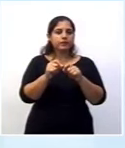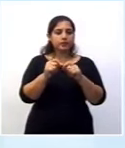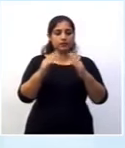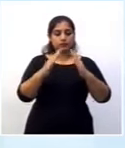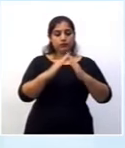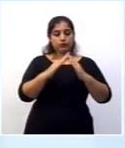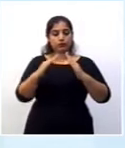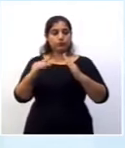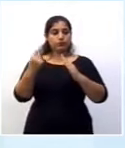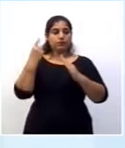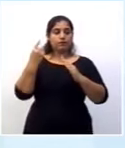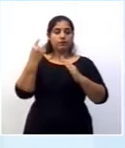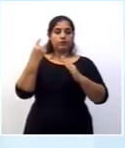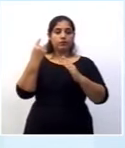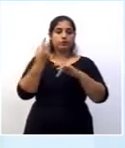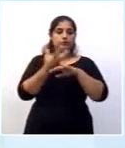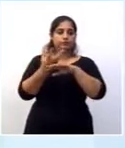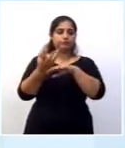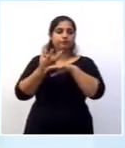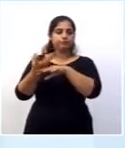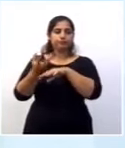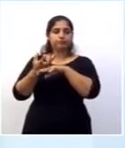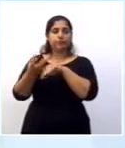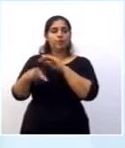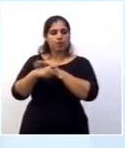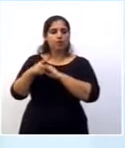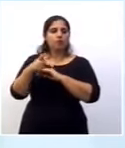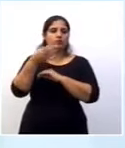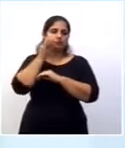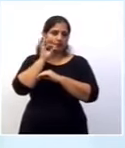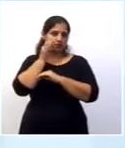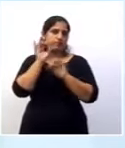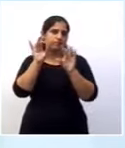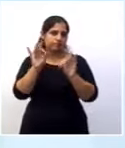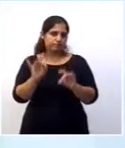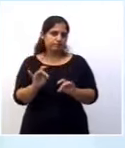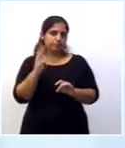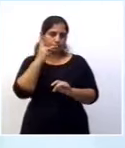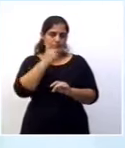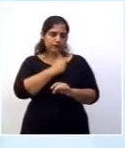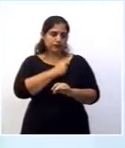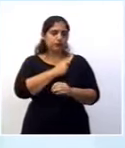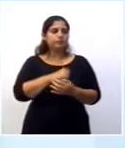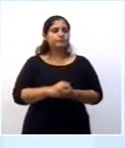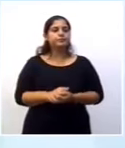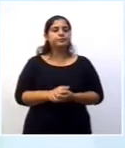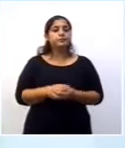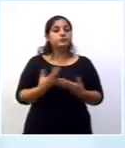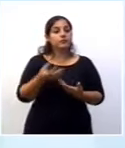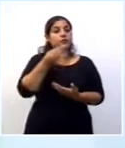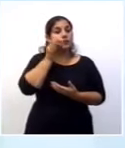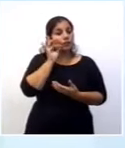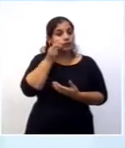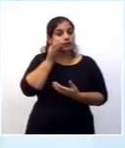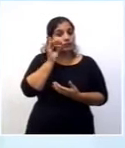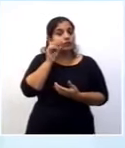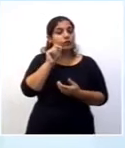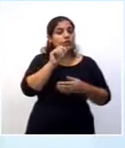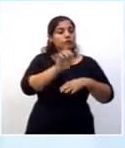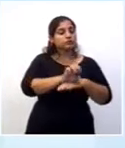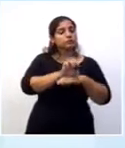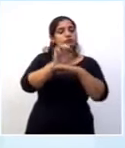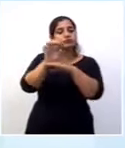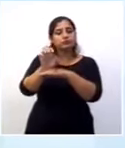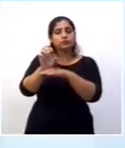superior, a plantação de café, né? Uma imagem muito rica, muito bonita. E o café, cuja exportação